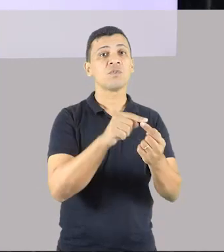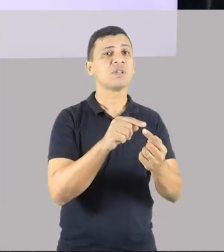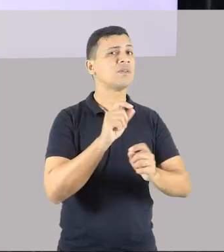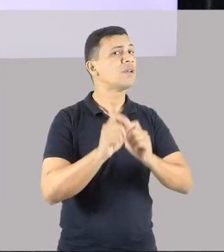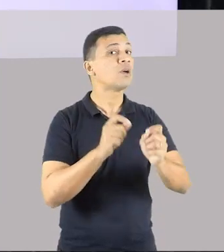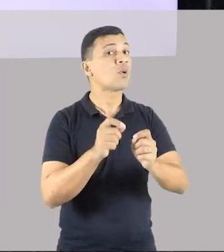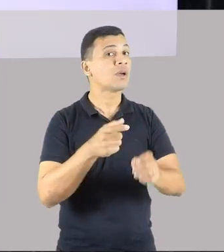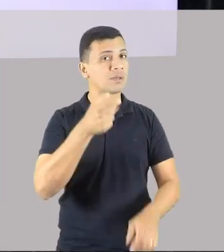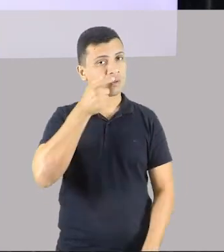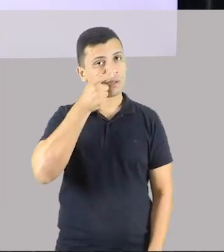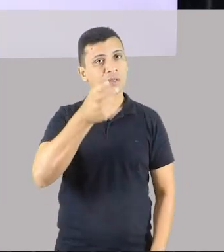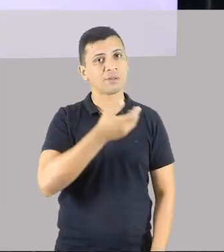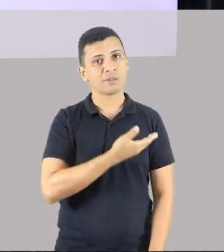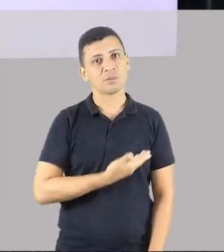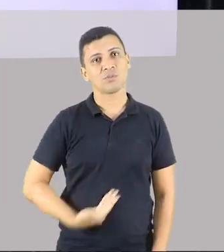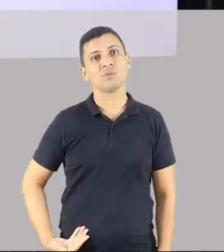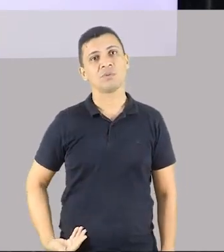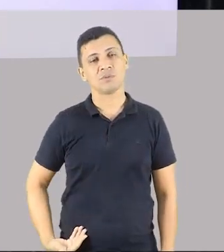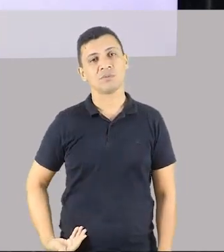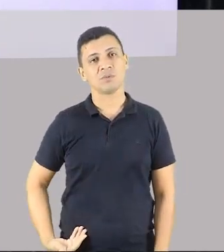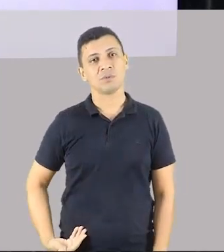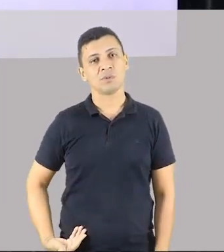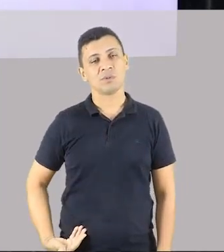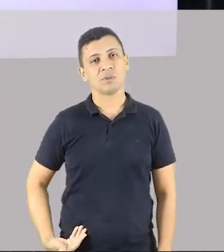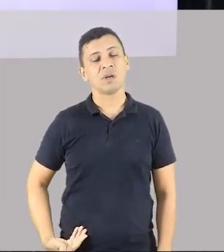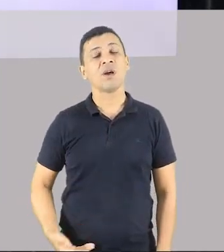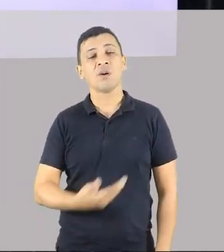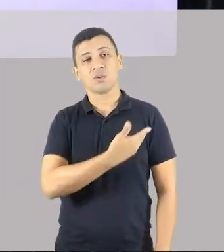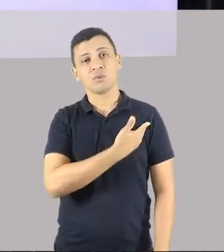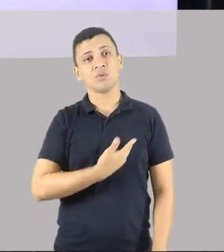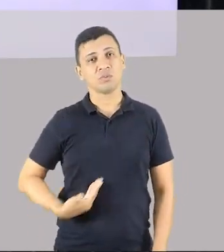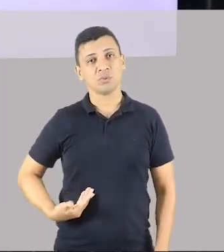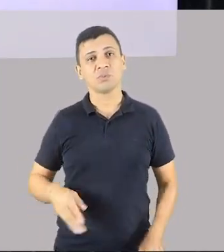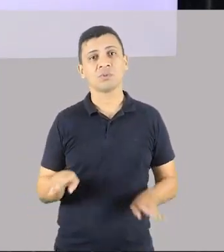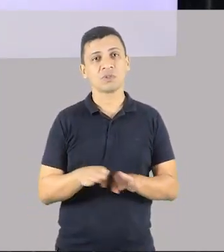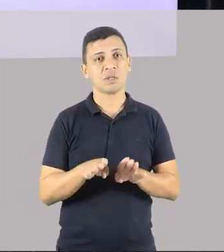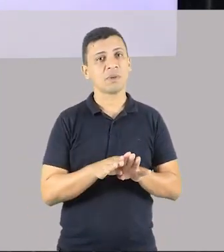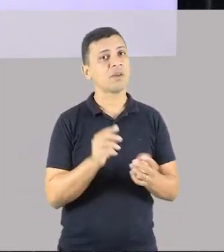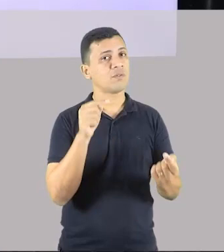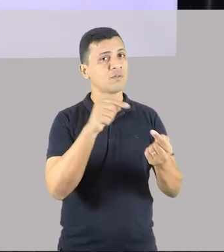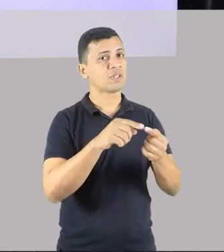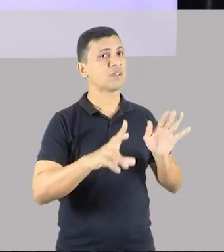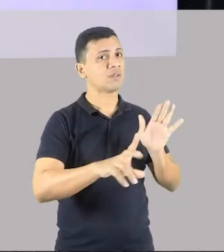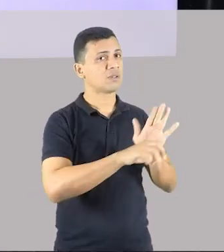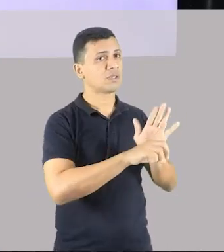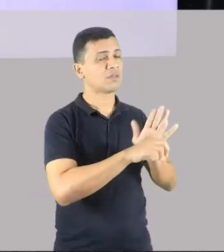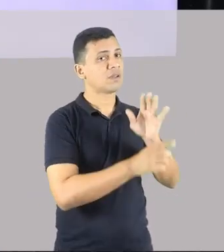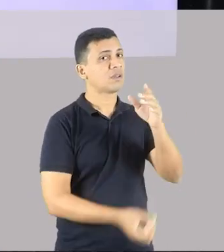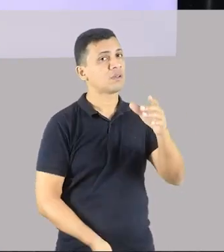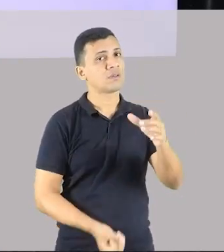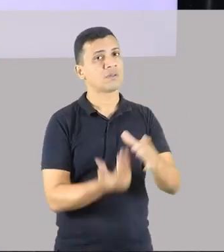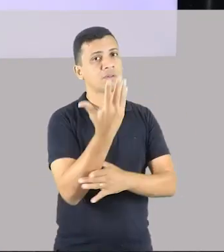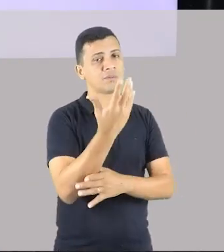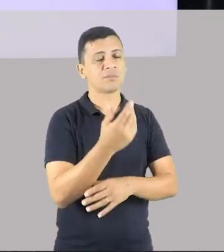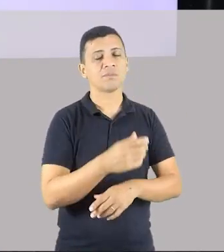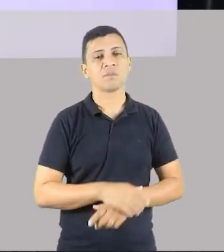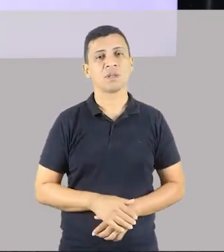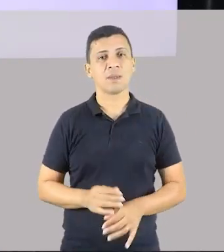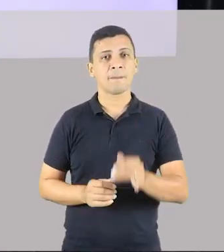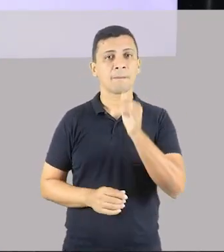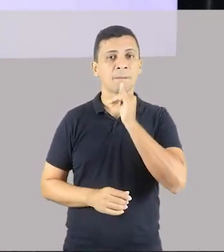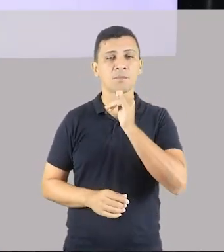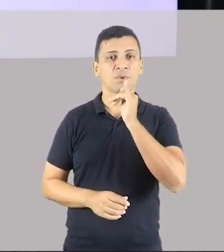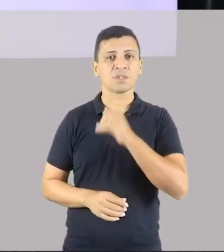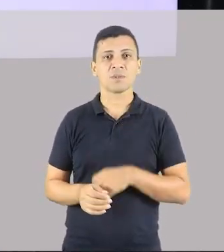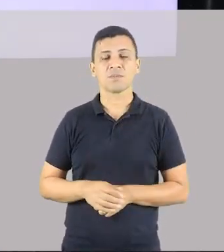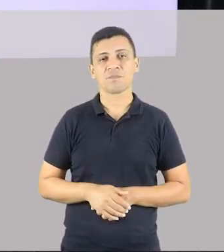interesse público. Tanto do interesse público quanto a finalidade da lei específica que criou aquele instituto. Por exemplo,